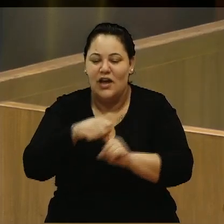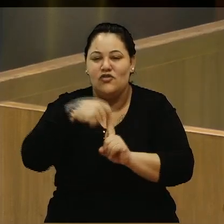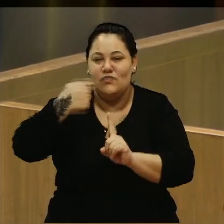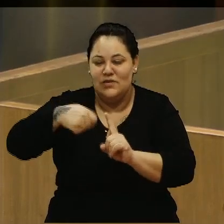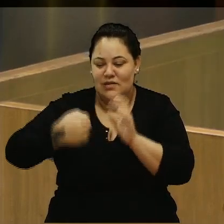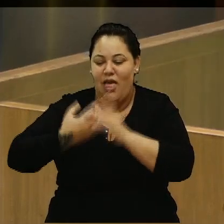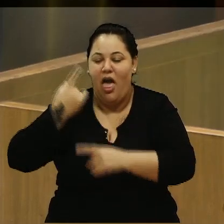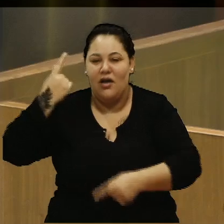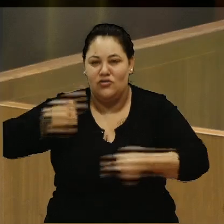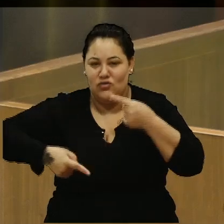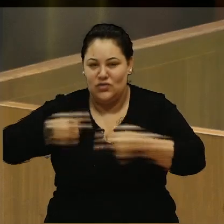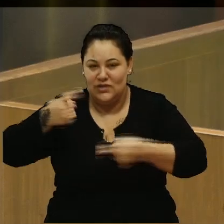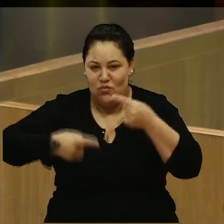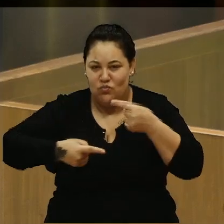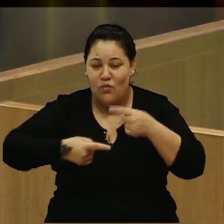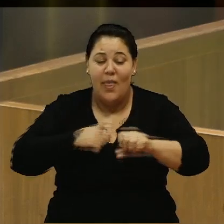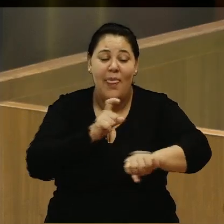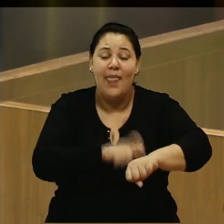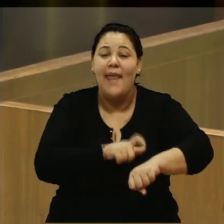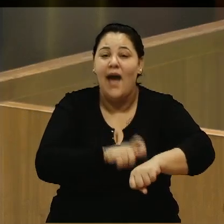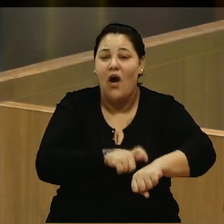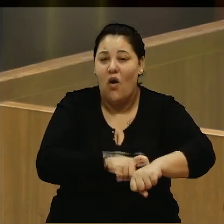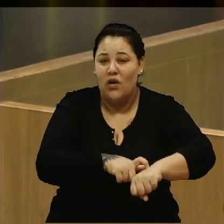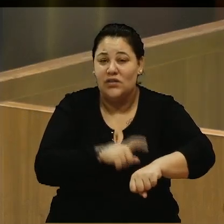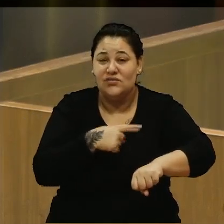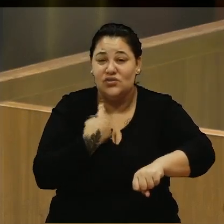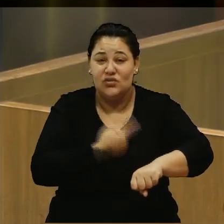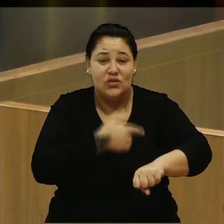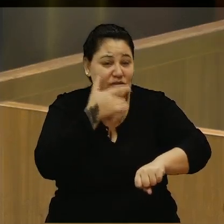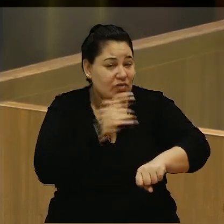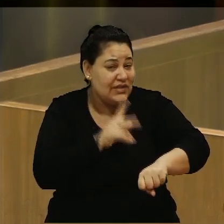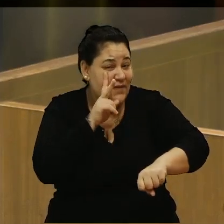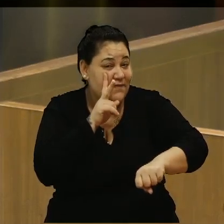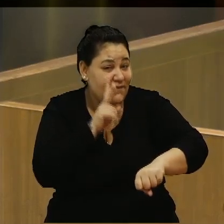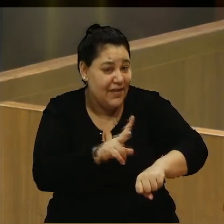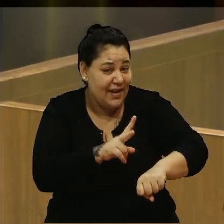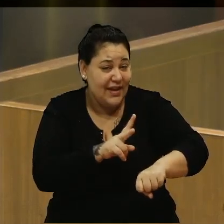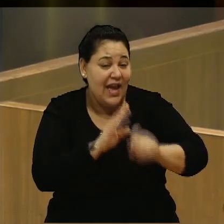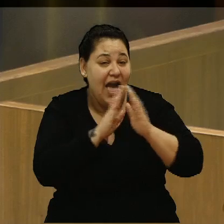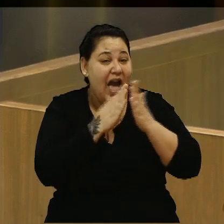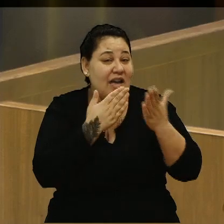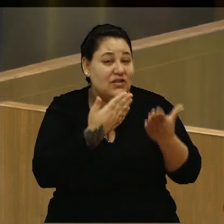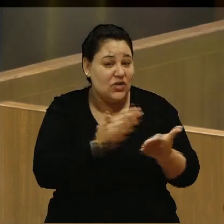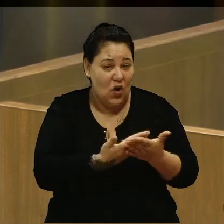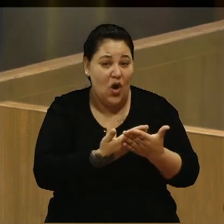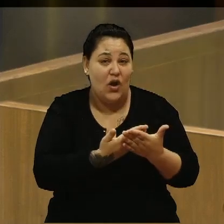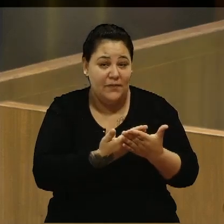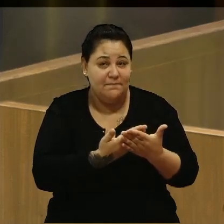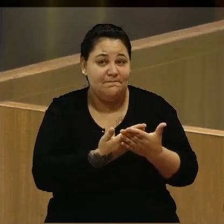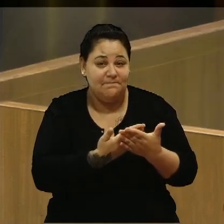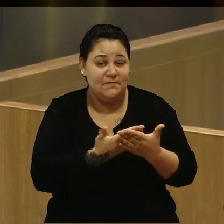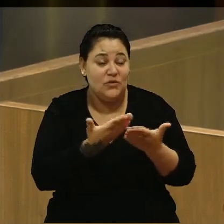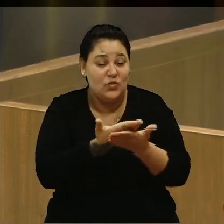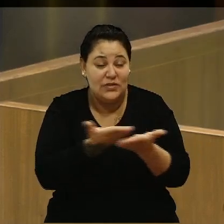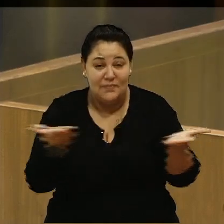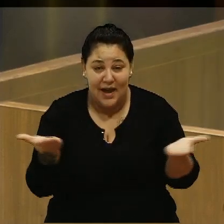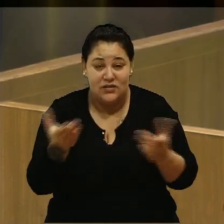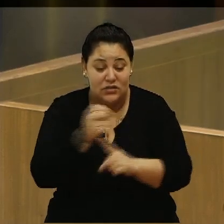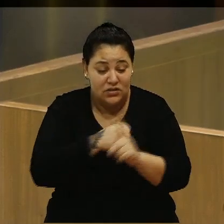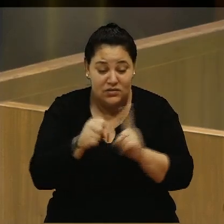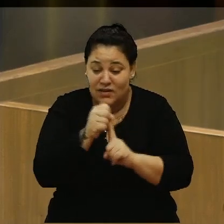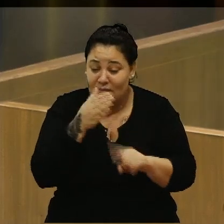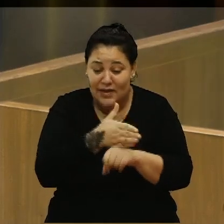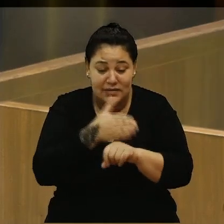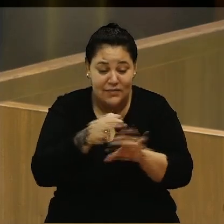debate. Está na hora da gente enxergar a escola como um espaço da